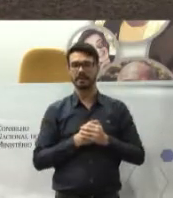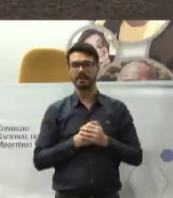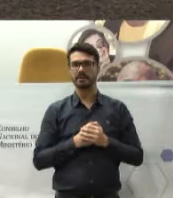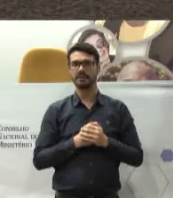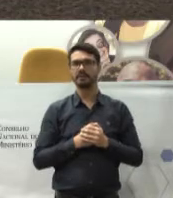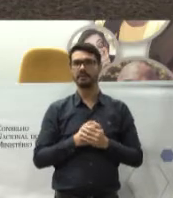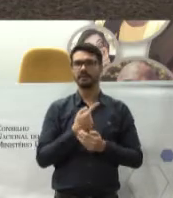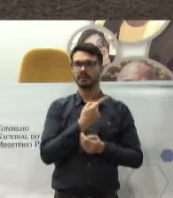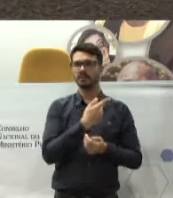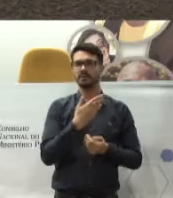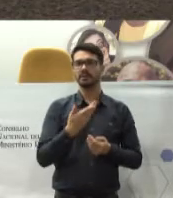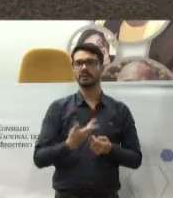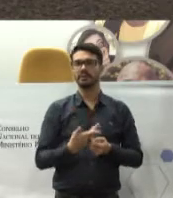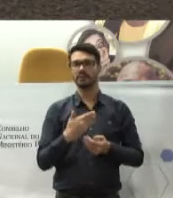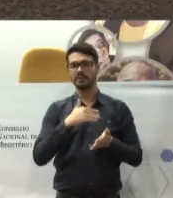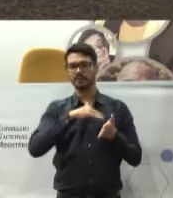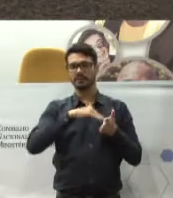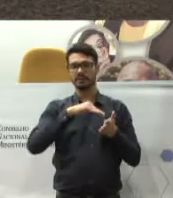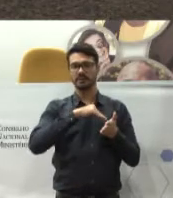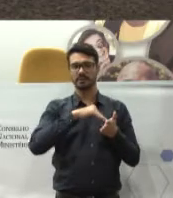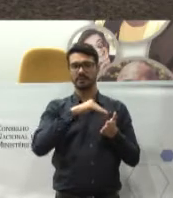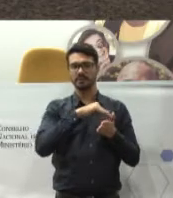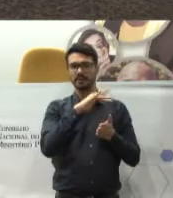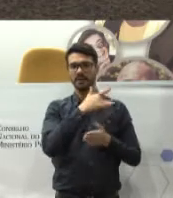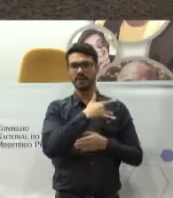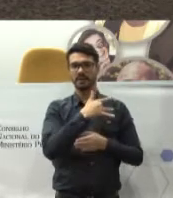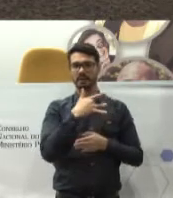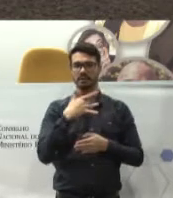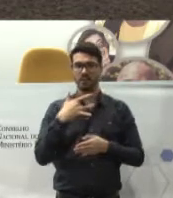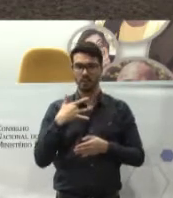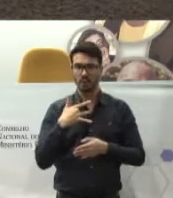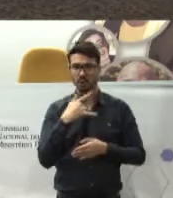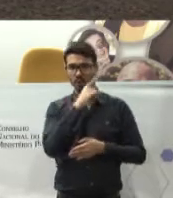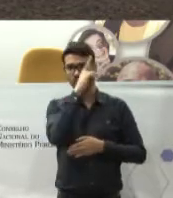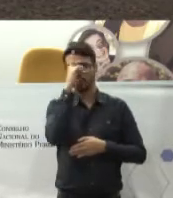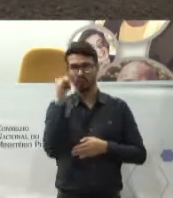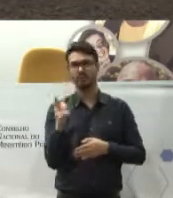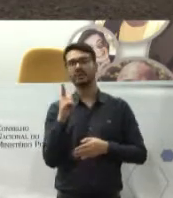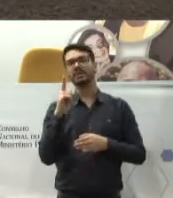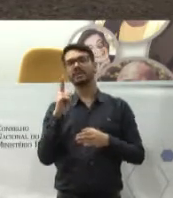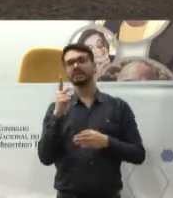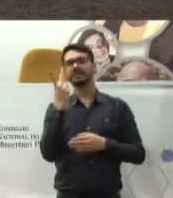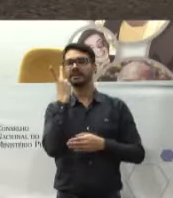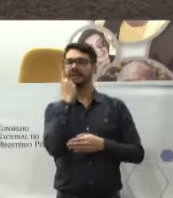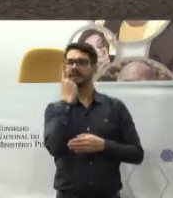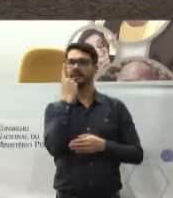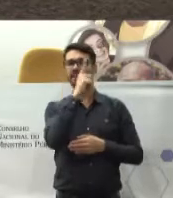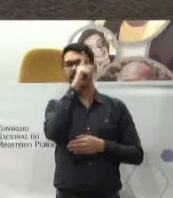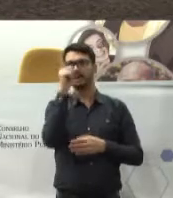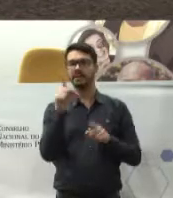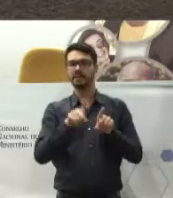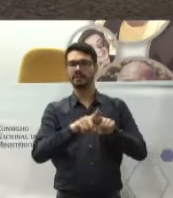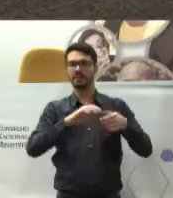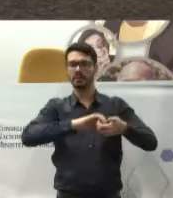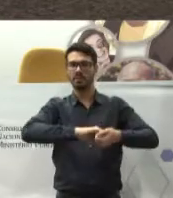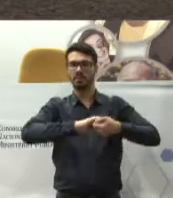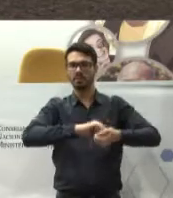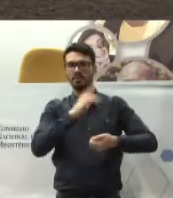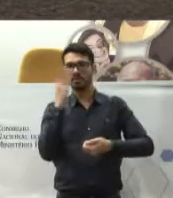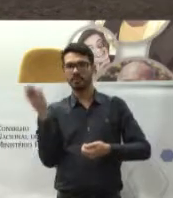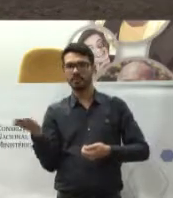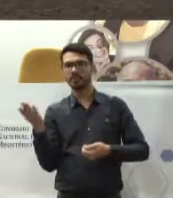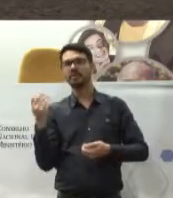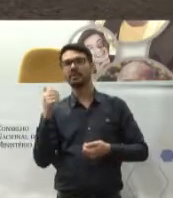Henrique Javi, secretário de Saúde do Ceará. Cumprimento a doutora Ludiana Carla Braga Façanha Rocha, ilustre procuradora